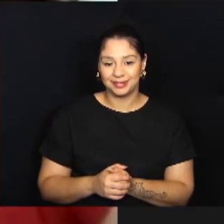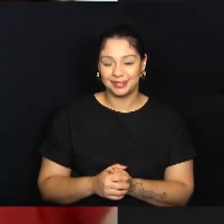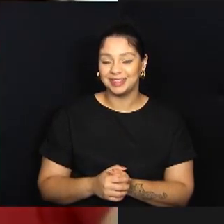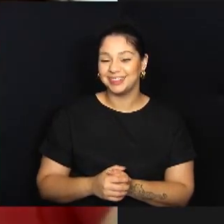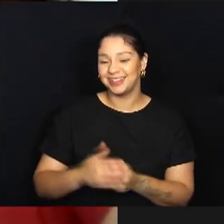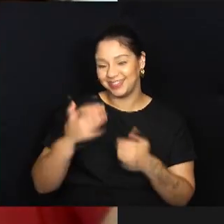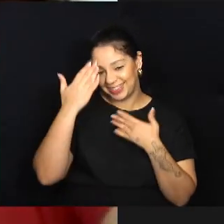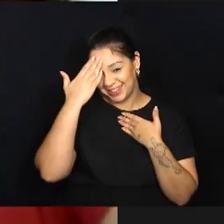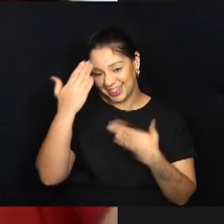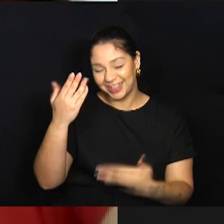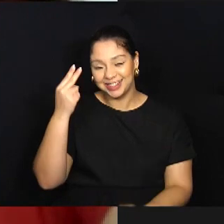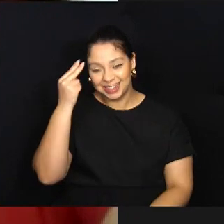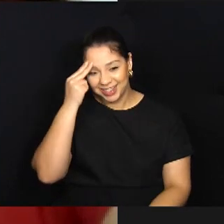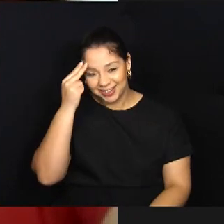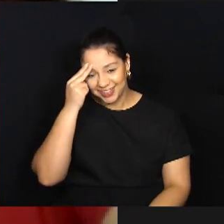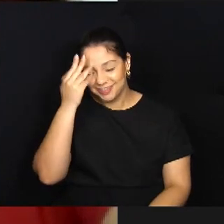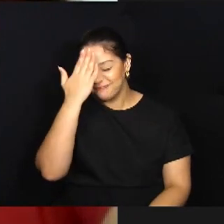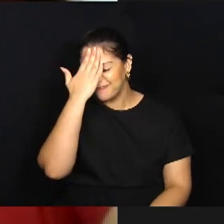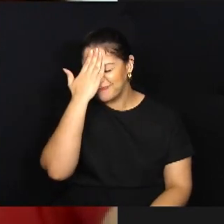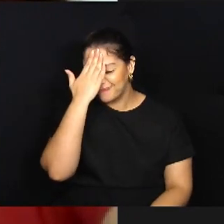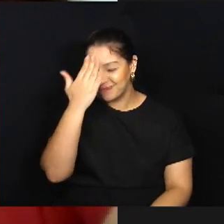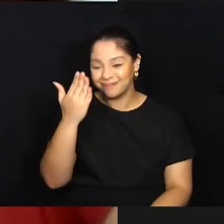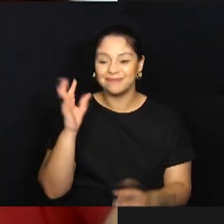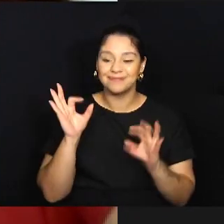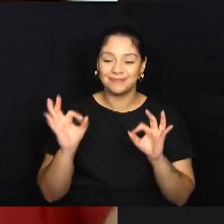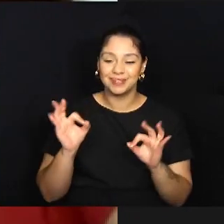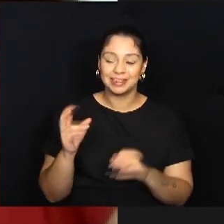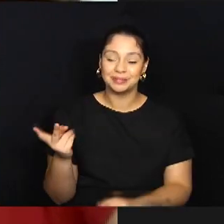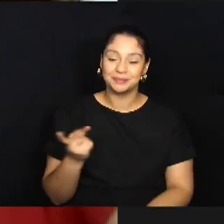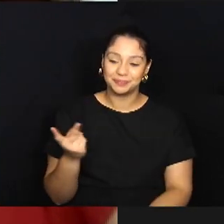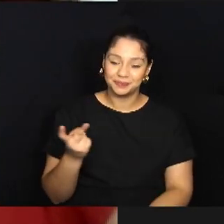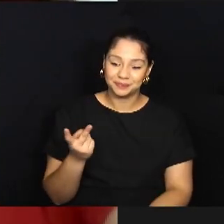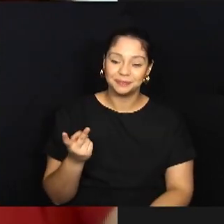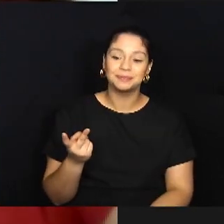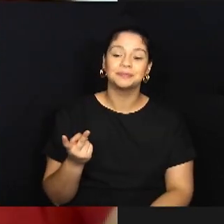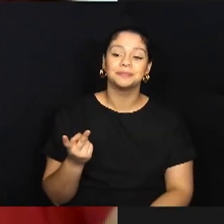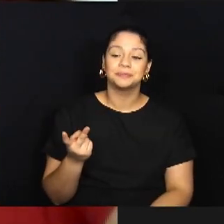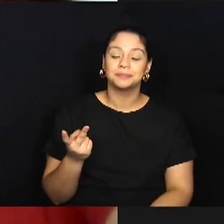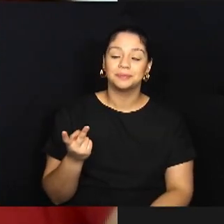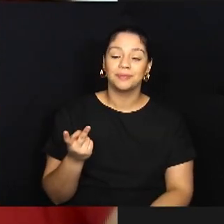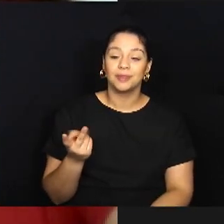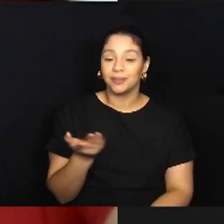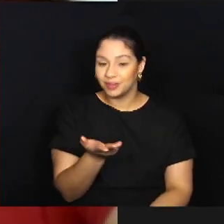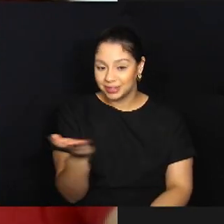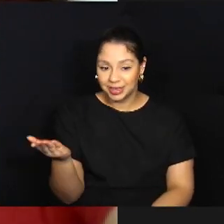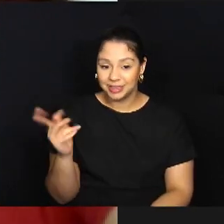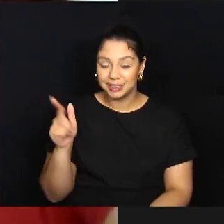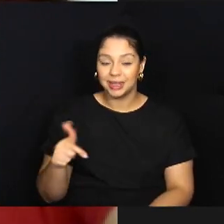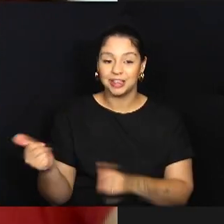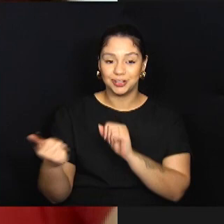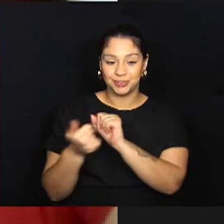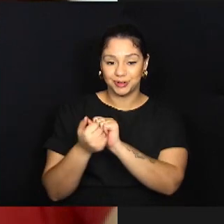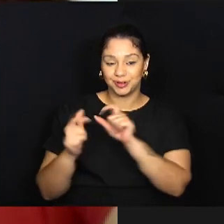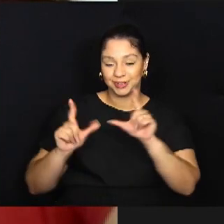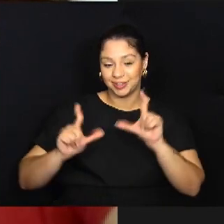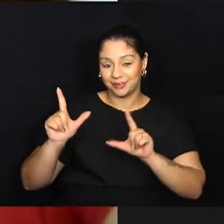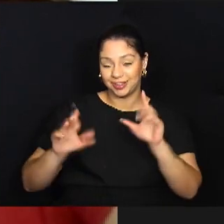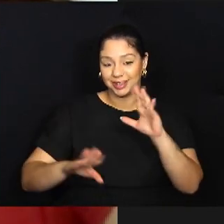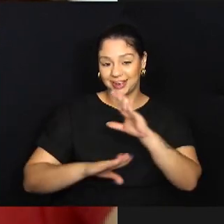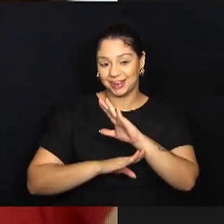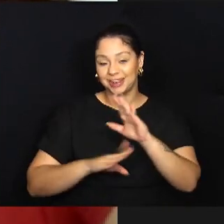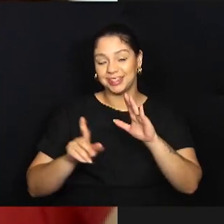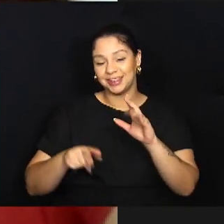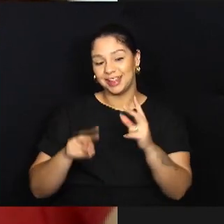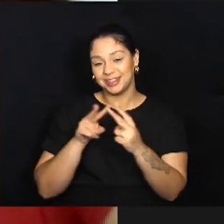Obrigado, Gabriel. Agradeço muito aí a abertura de vocês. É bom estar de novo com vocês aí da TV Câmara, mesmo que à distância